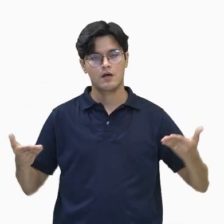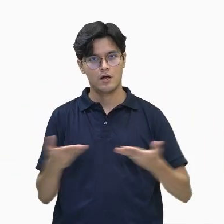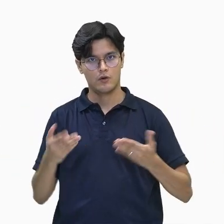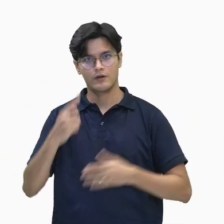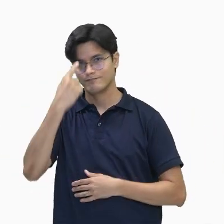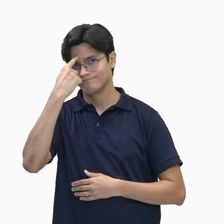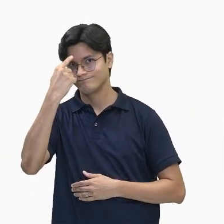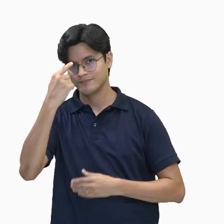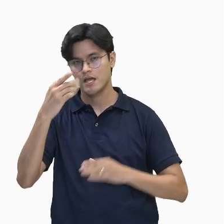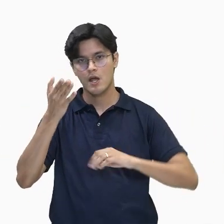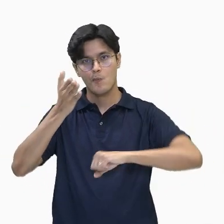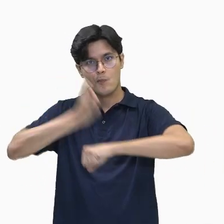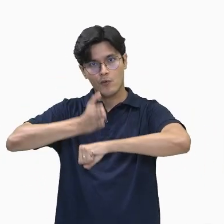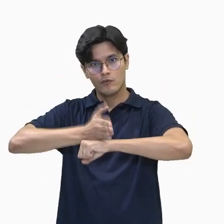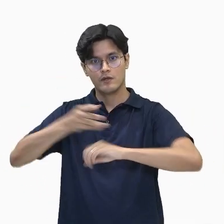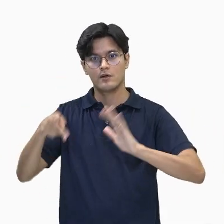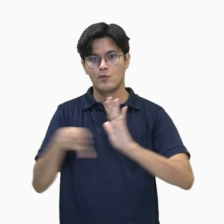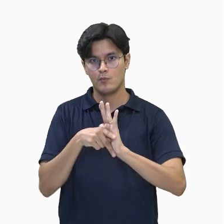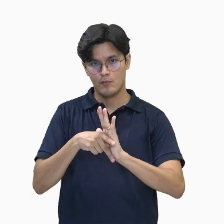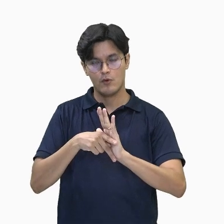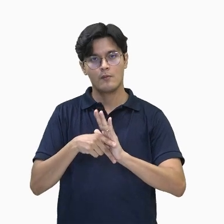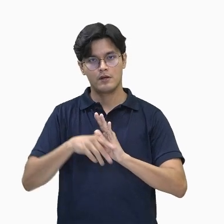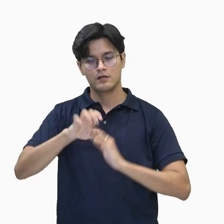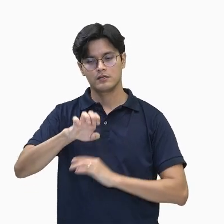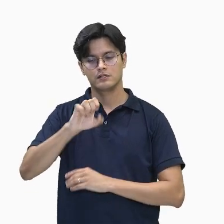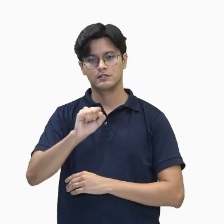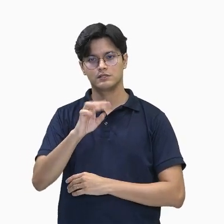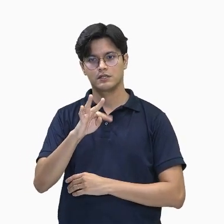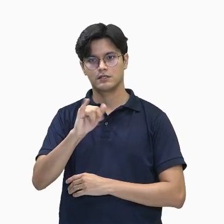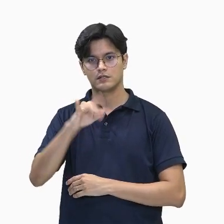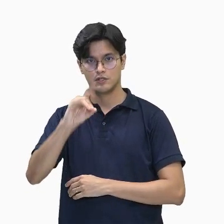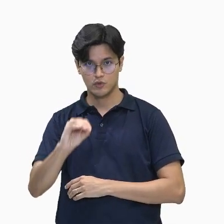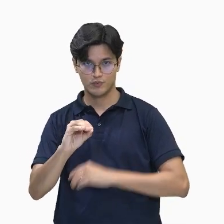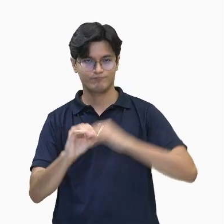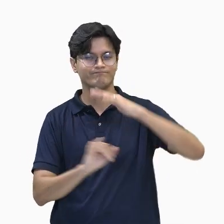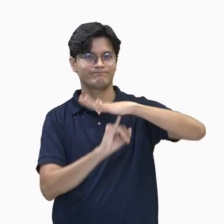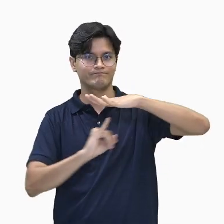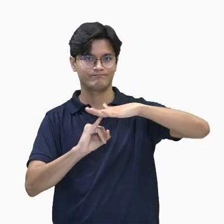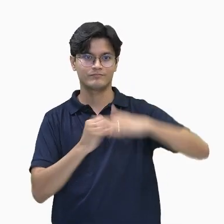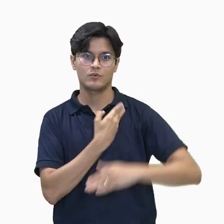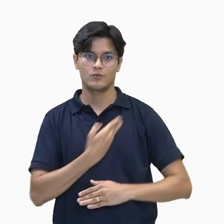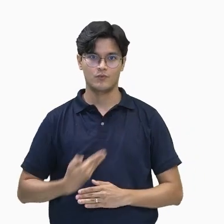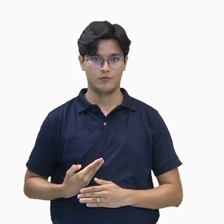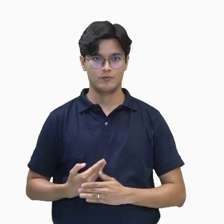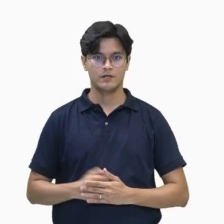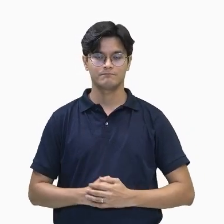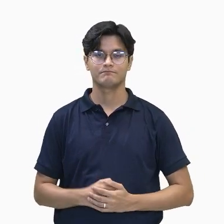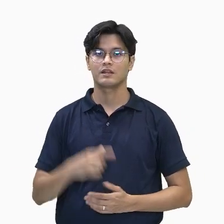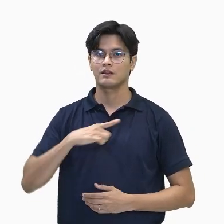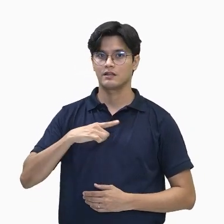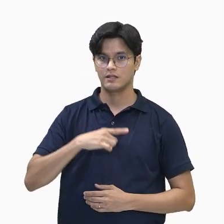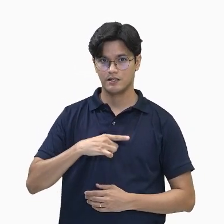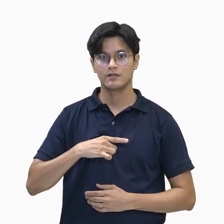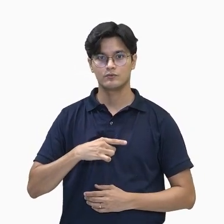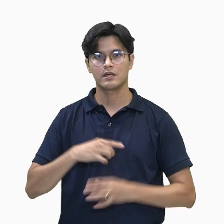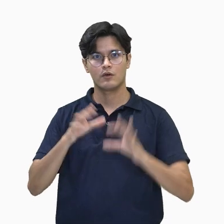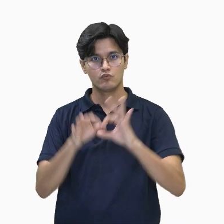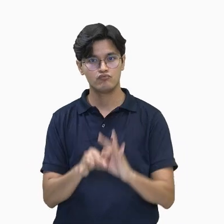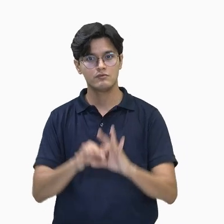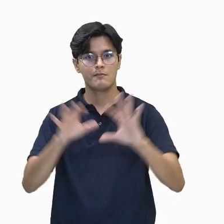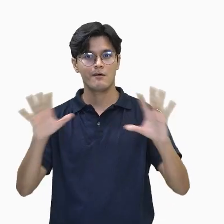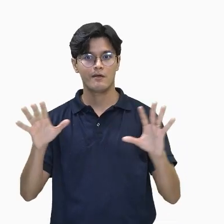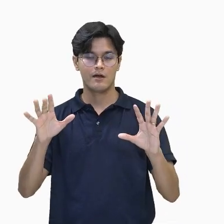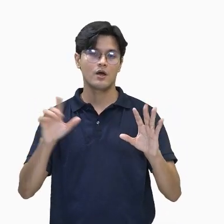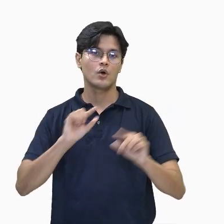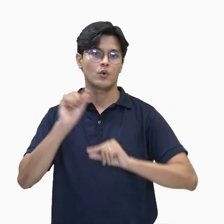aí pelo Estado liberal, que se desenvolve aí nos séculos XVIII e século XIX. O ponto central,